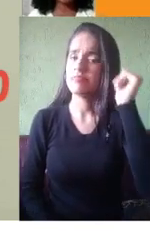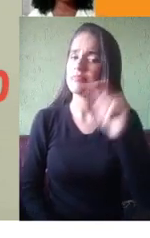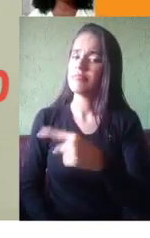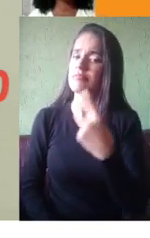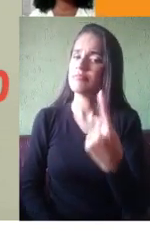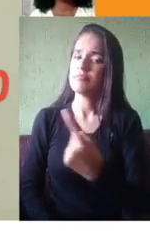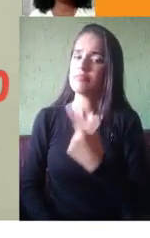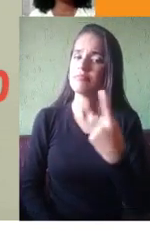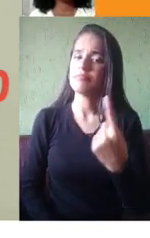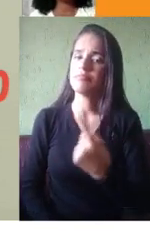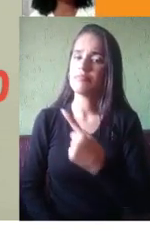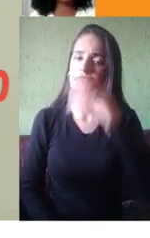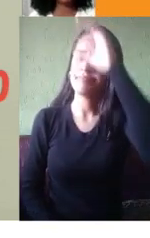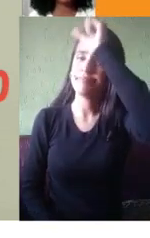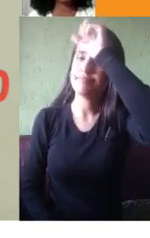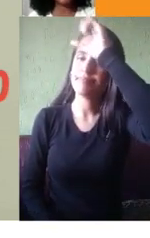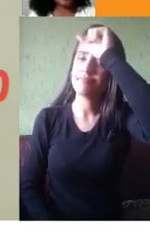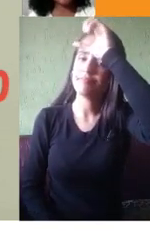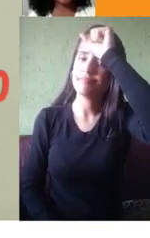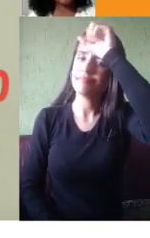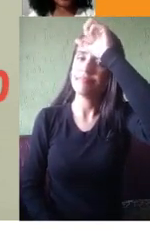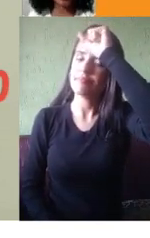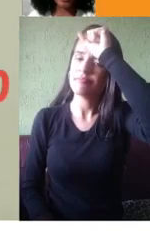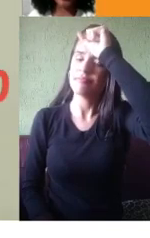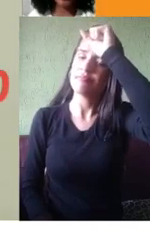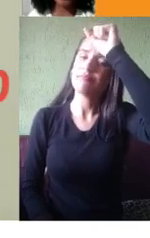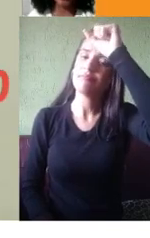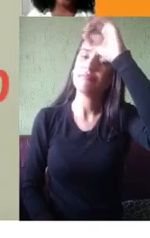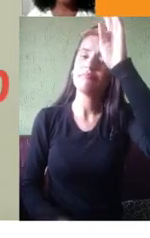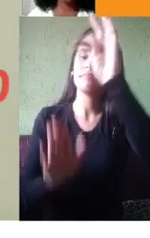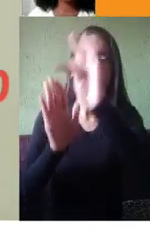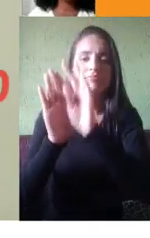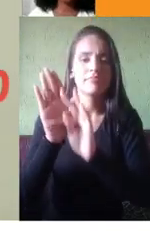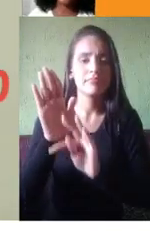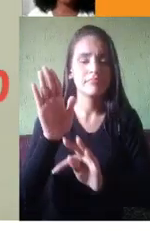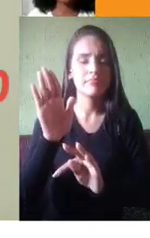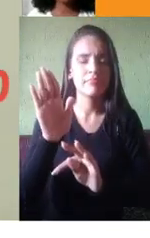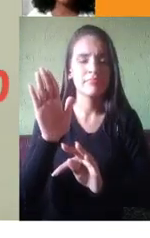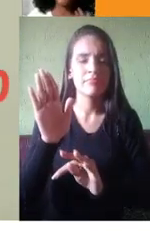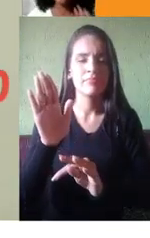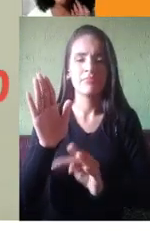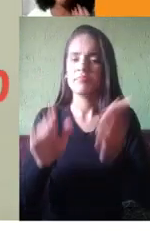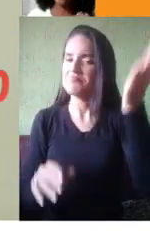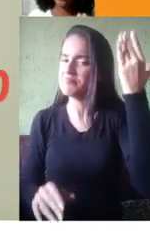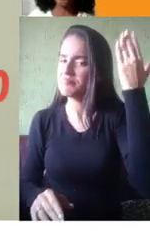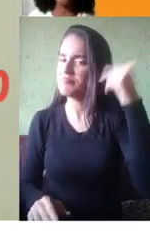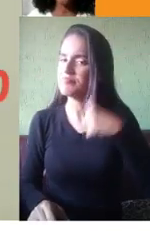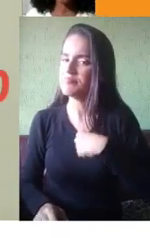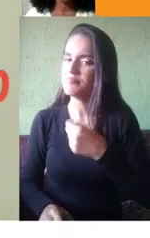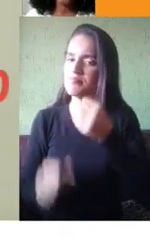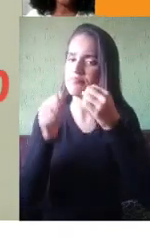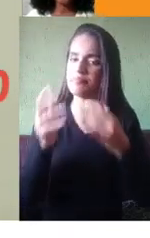já sabe que a gente está falando sobre a estrutura da dissertação argumentativa. Os dois últimos vídeos abordaram a